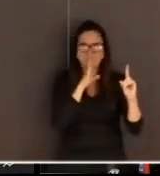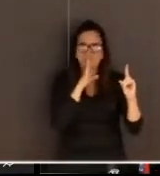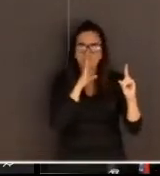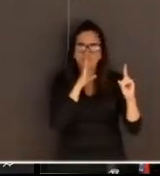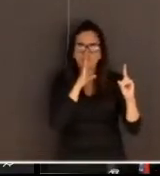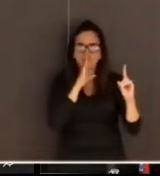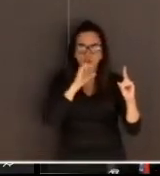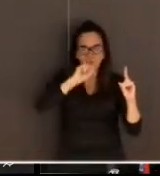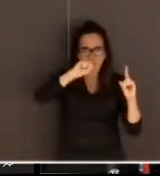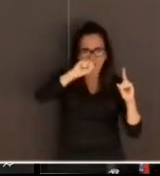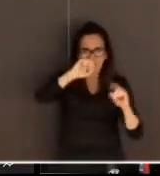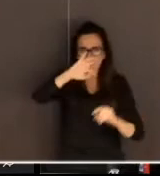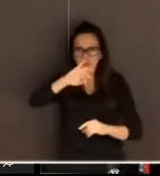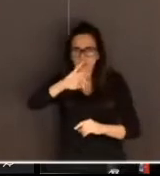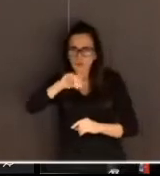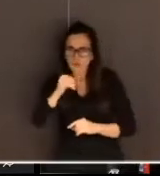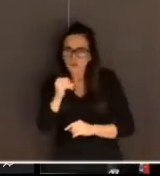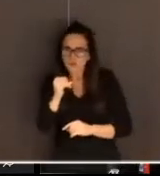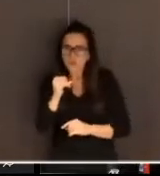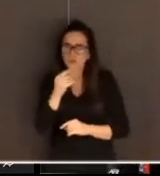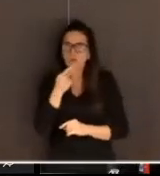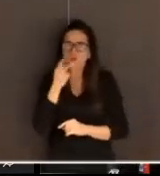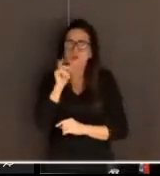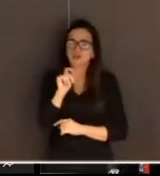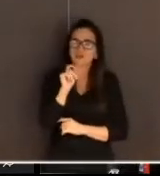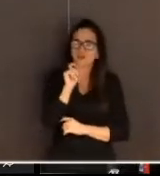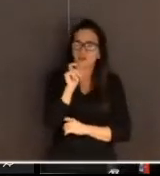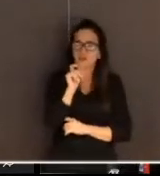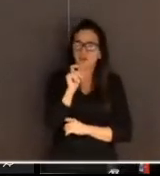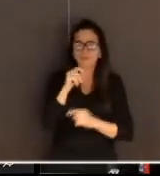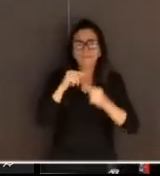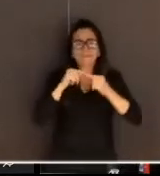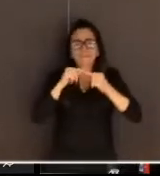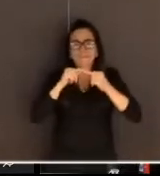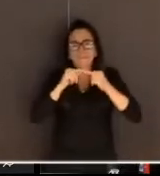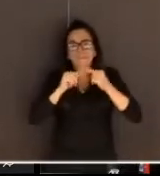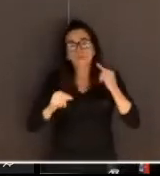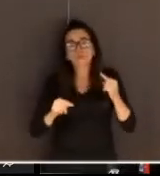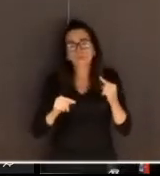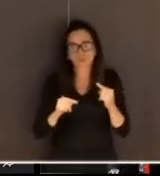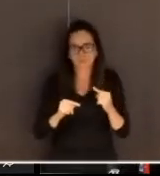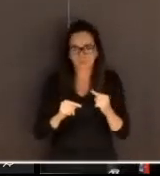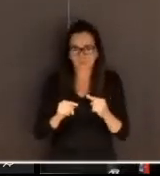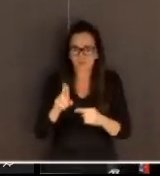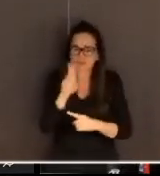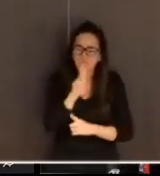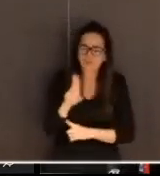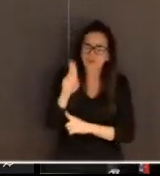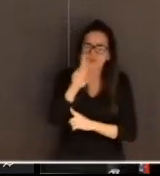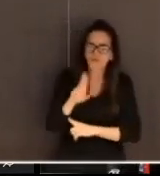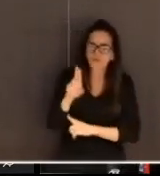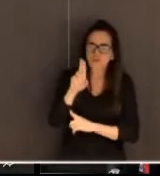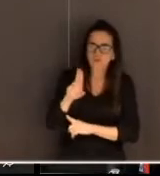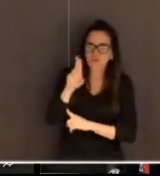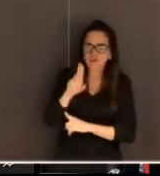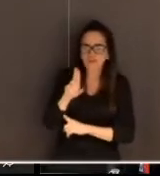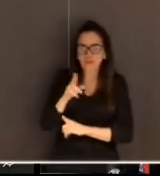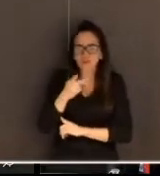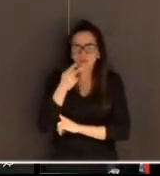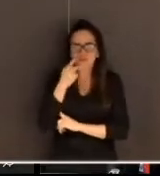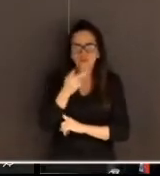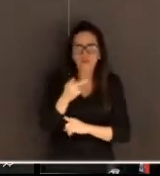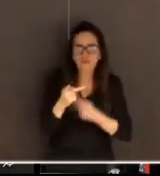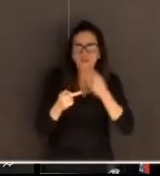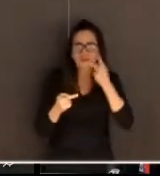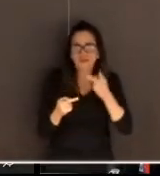é vedada a utilização de argumentos ou de falácias que podem levar o